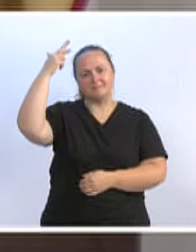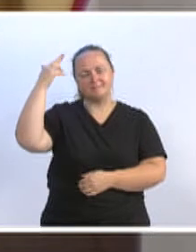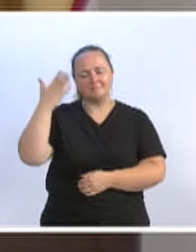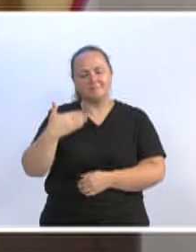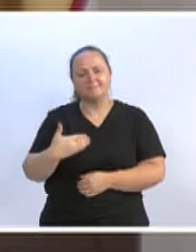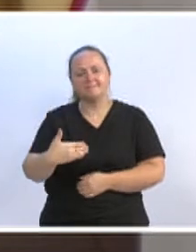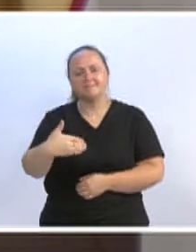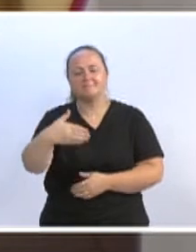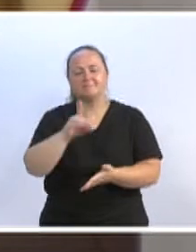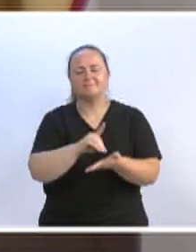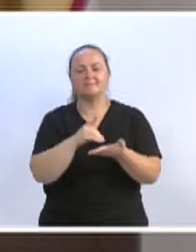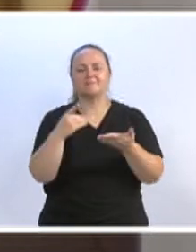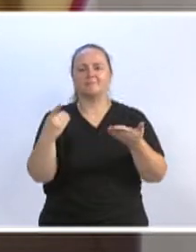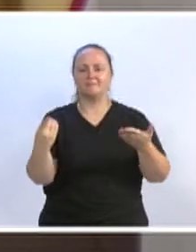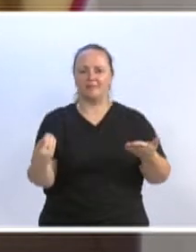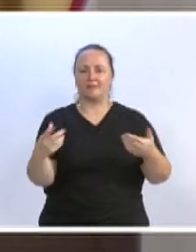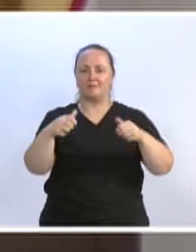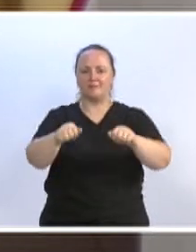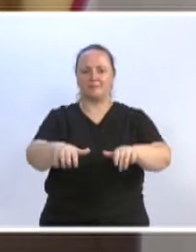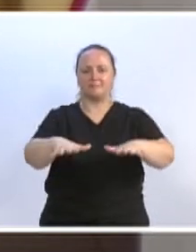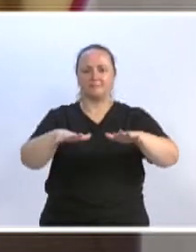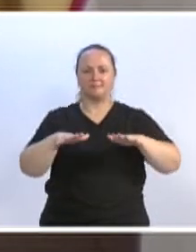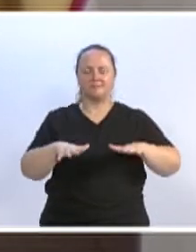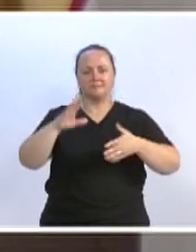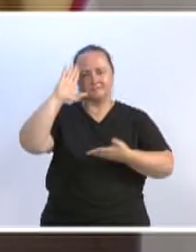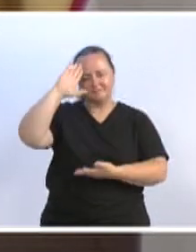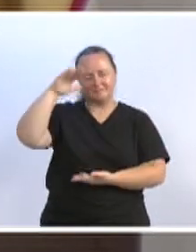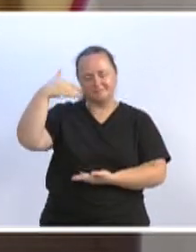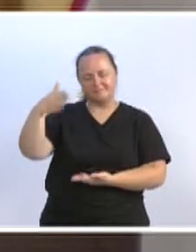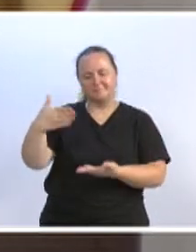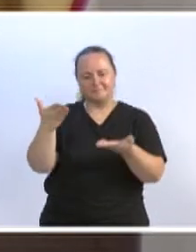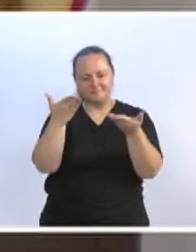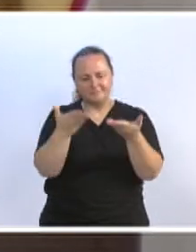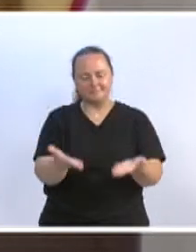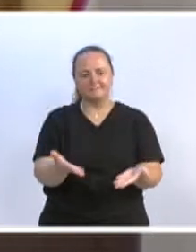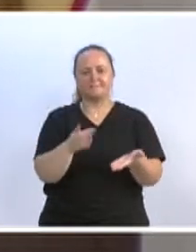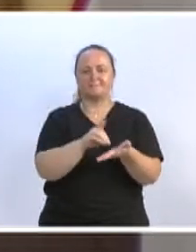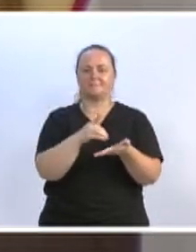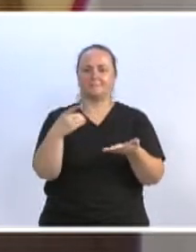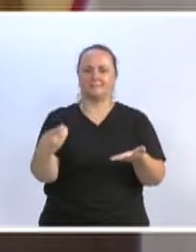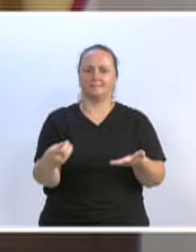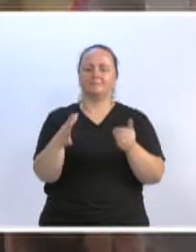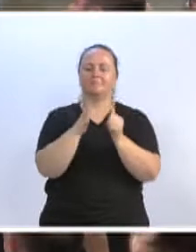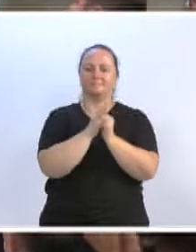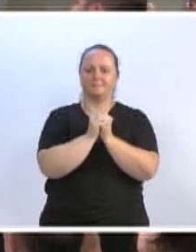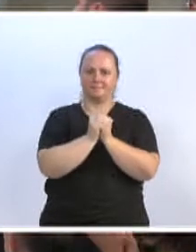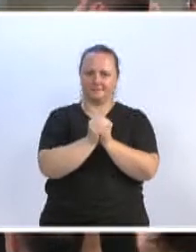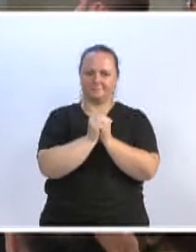palavra de Deus e dessa sessão também em homenagem à Bíblia. Amém.